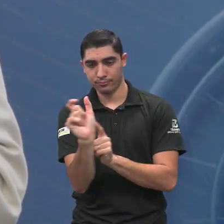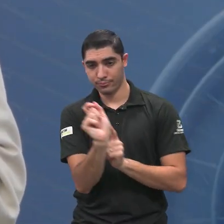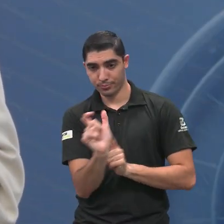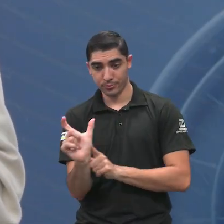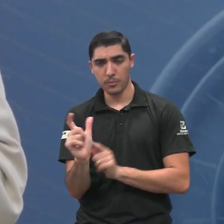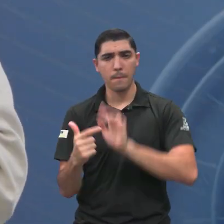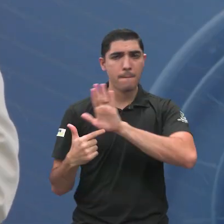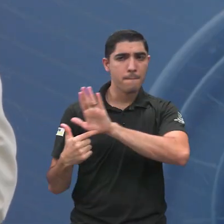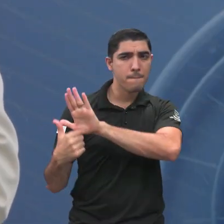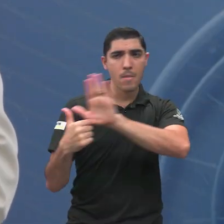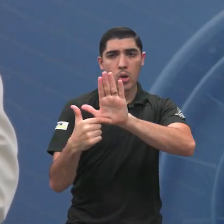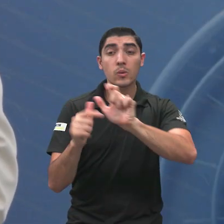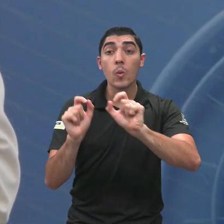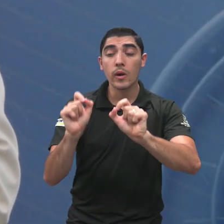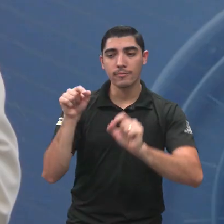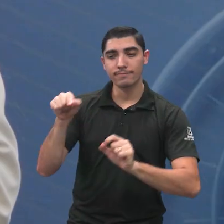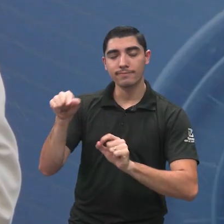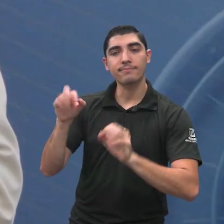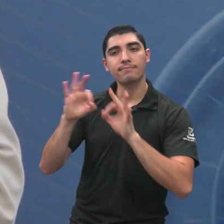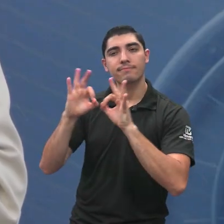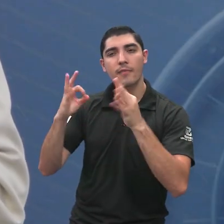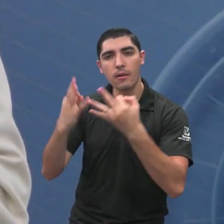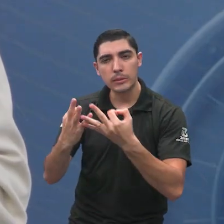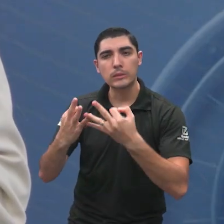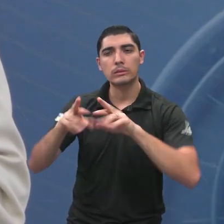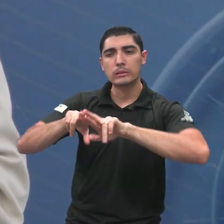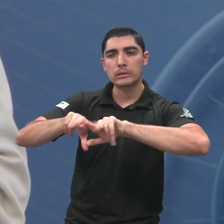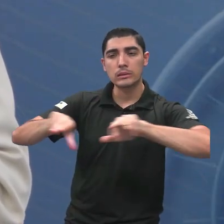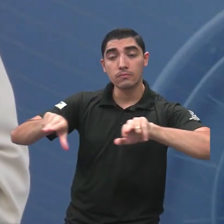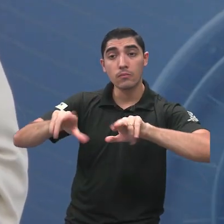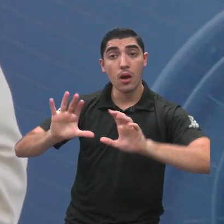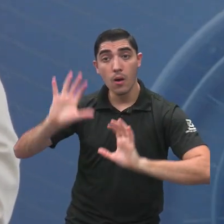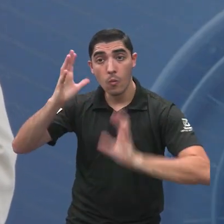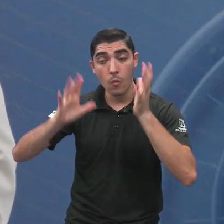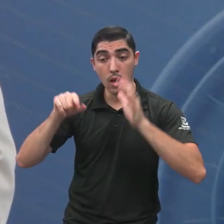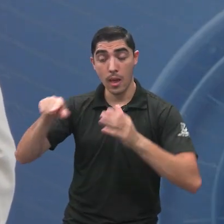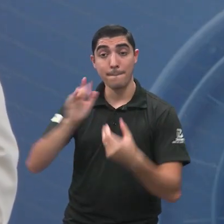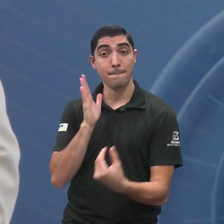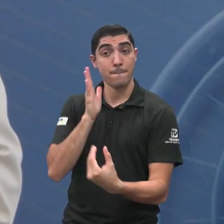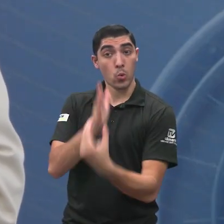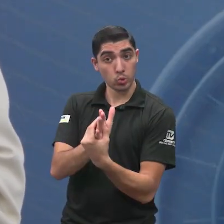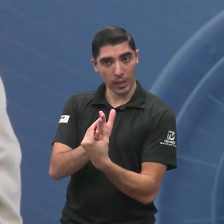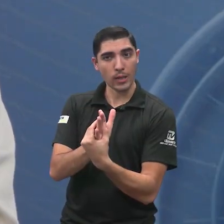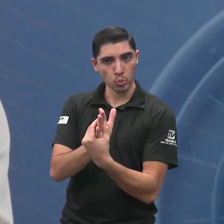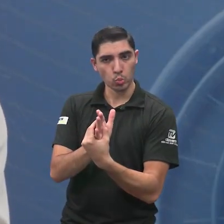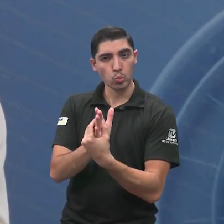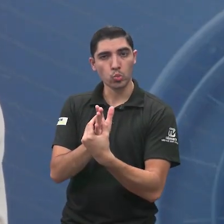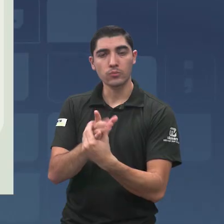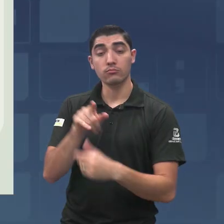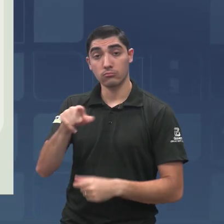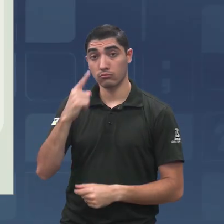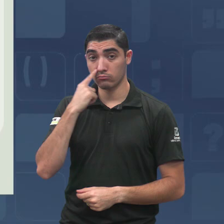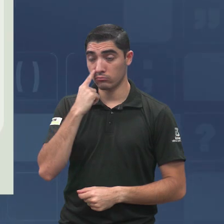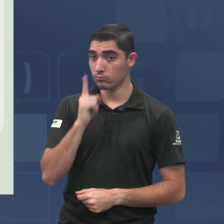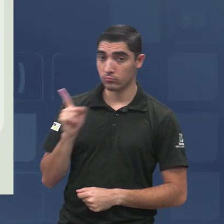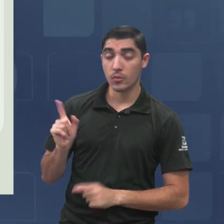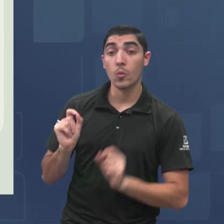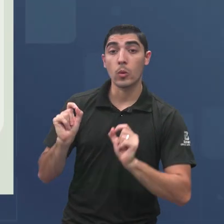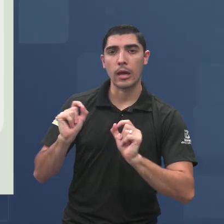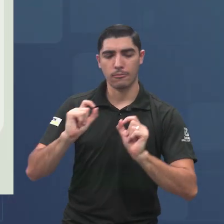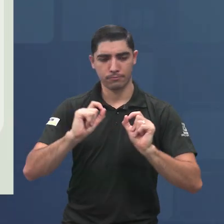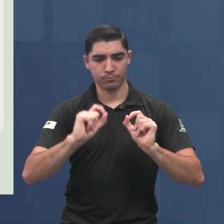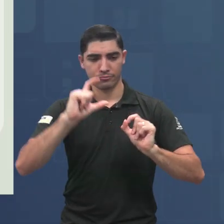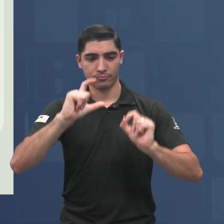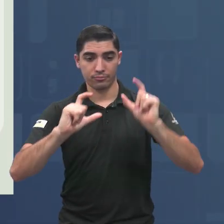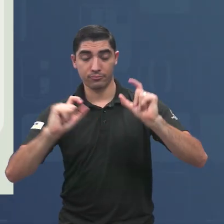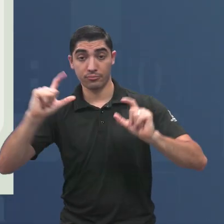gente os arranjos familiares que aparecem nos processos judiciais ao longo dos anos. O maior